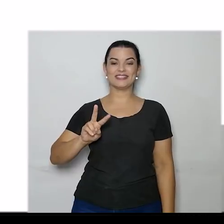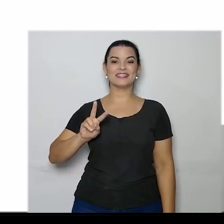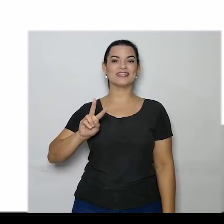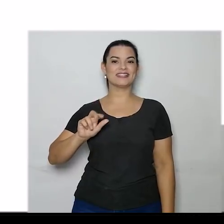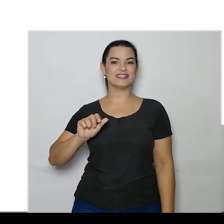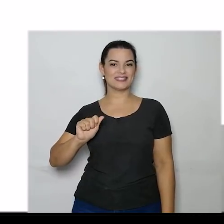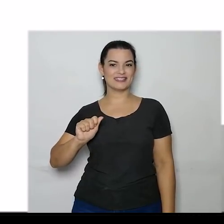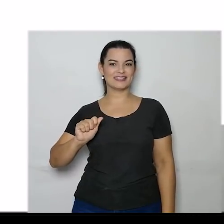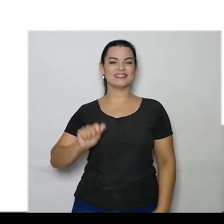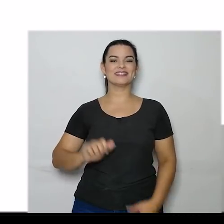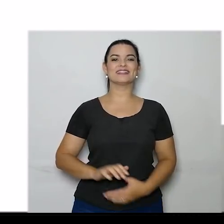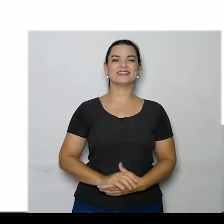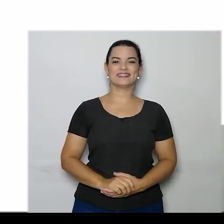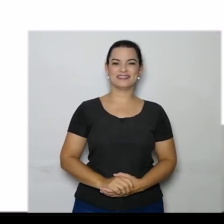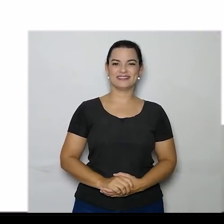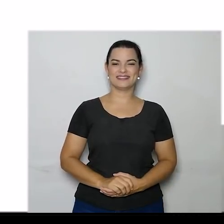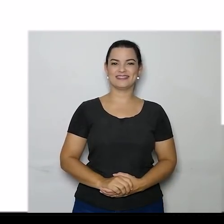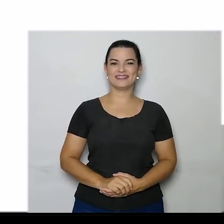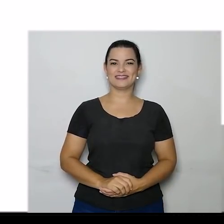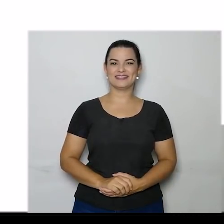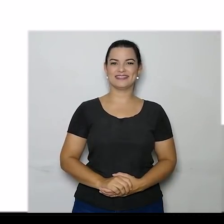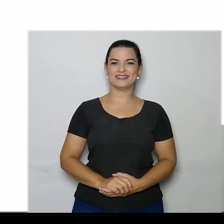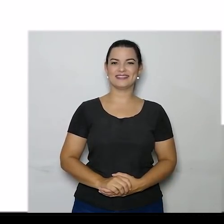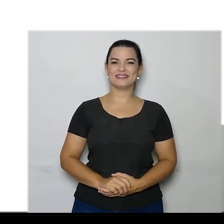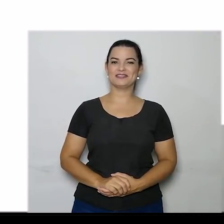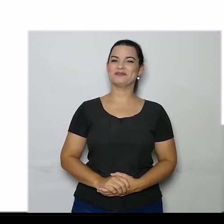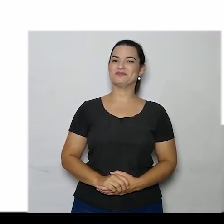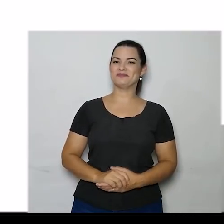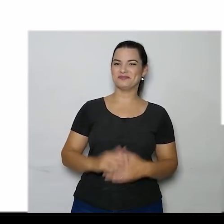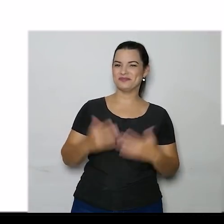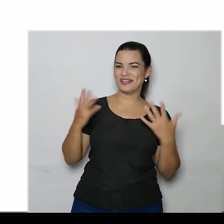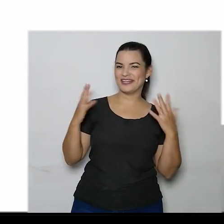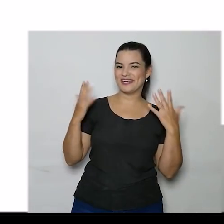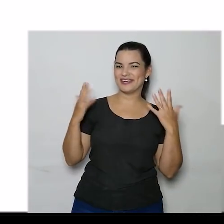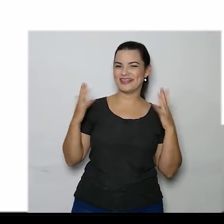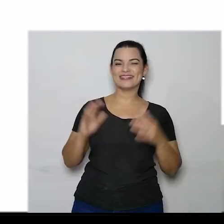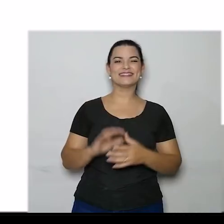R-A-I-V-A, V-A, raiva. Muito bem, crianças.